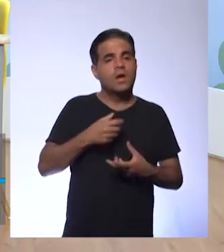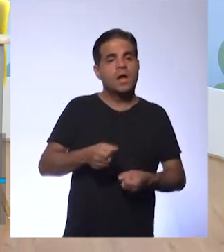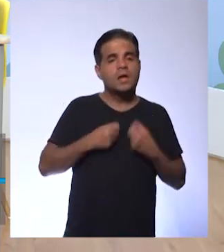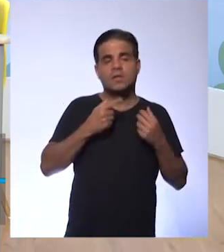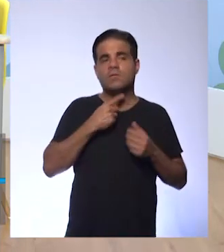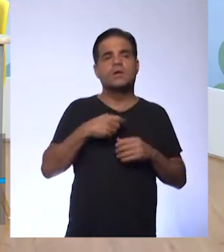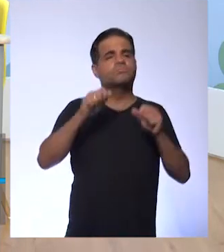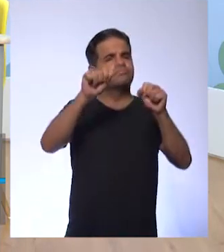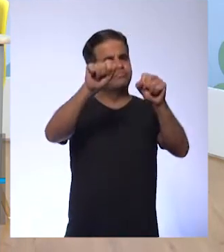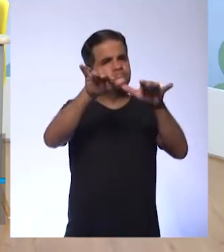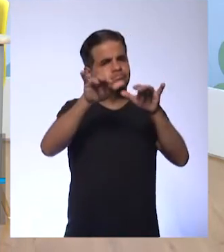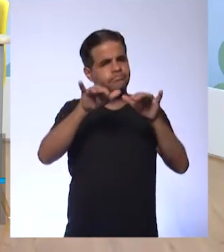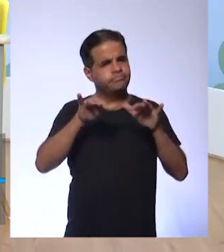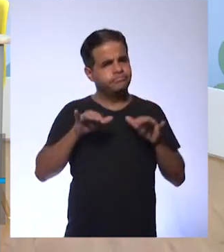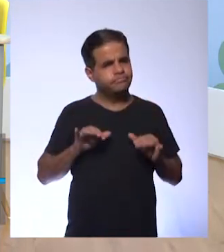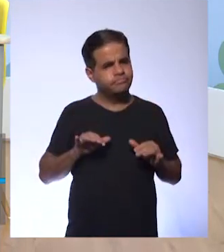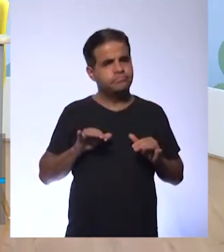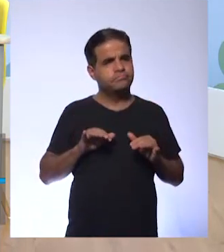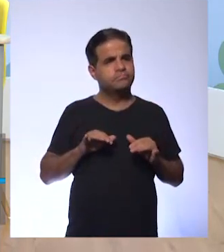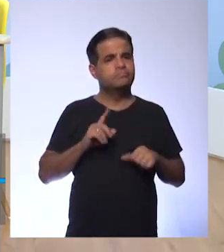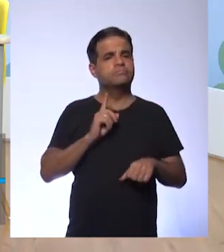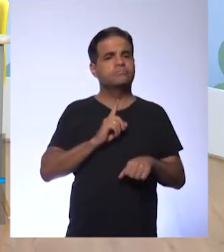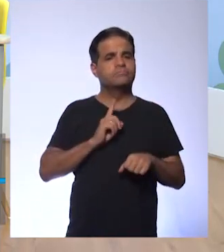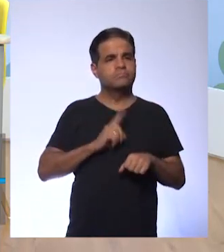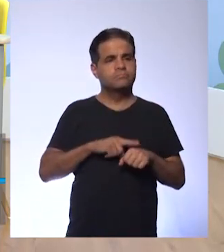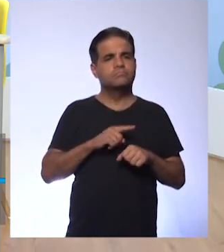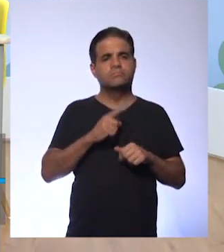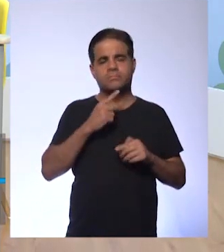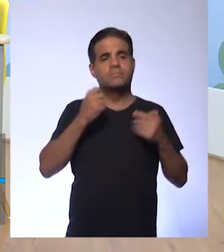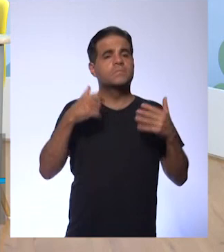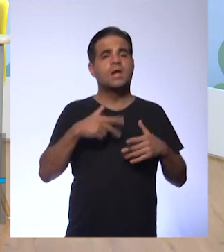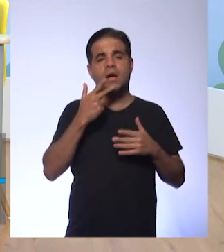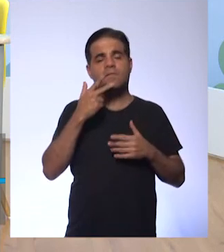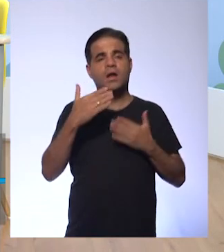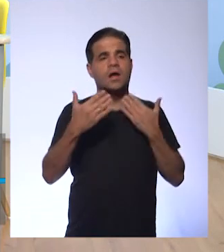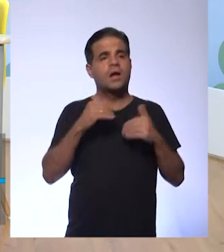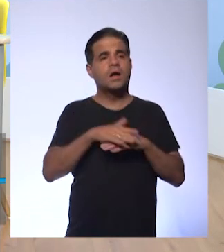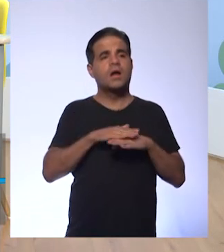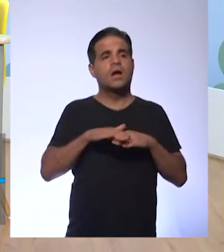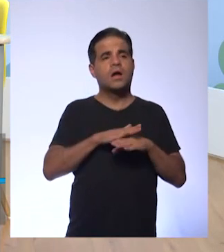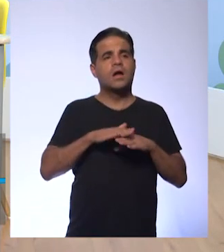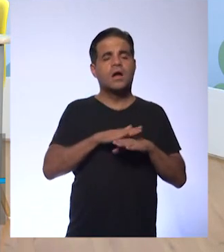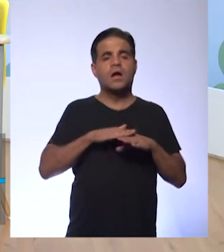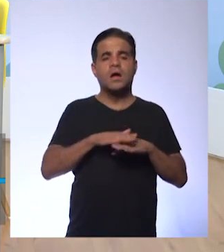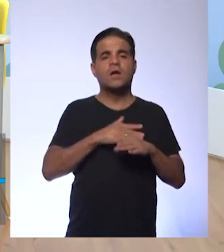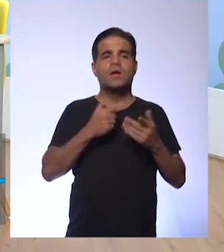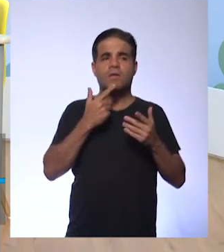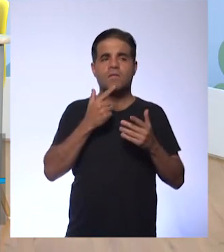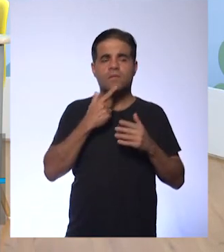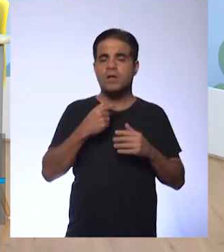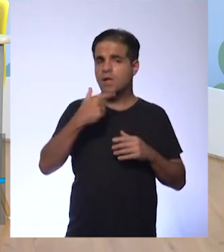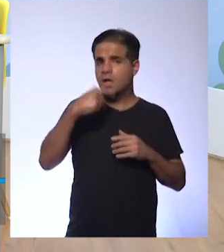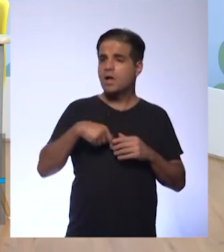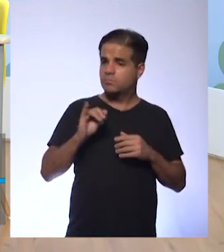dirigindo? Coloca aí pra gente. Hein? Está falando para quem? Vários aqui falando que é para ela mesma. A ela mesma.